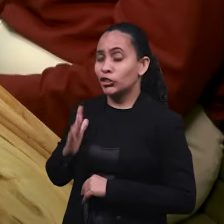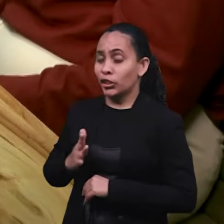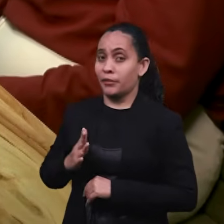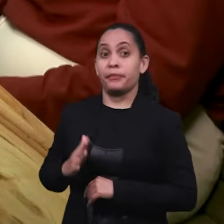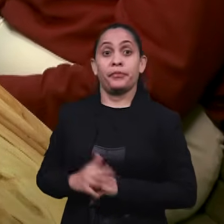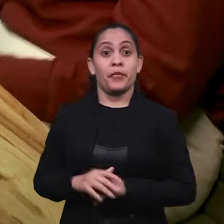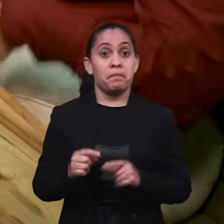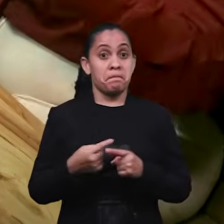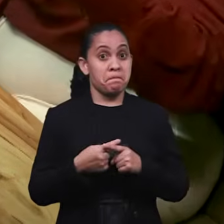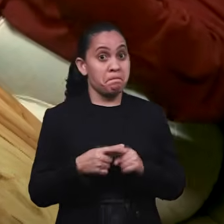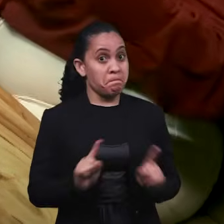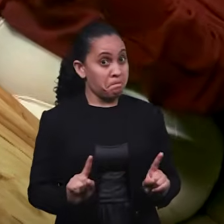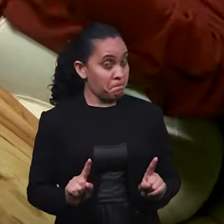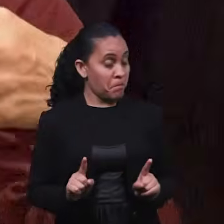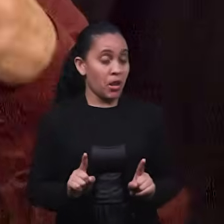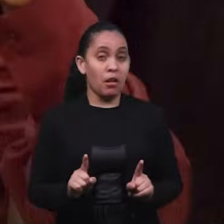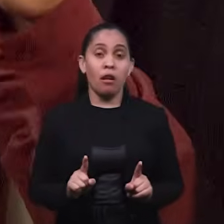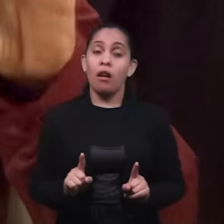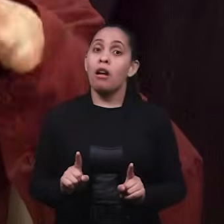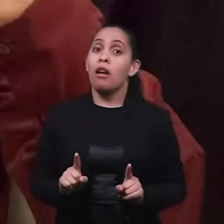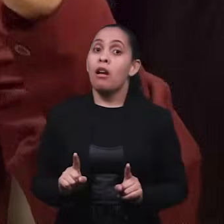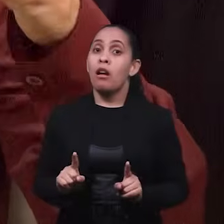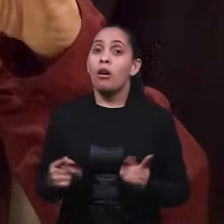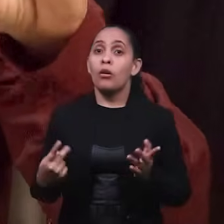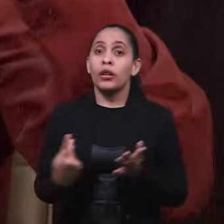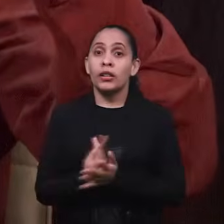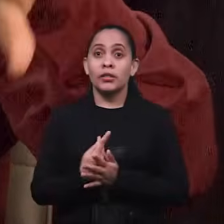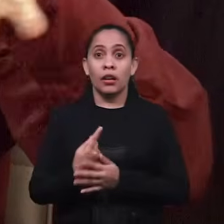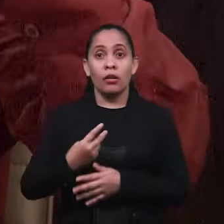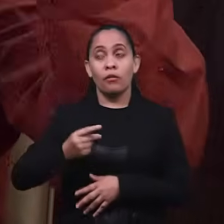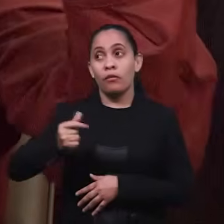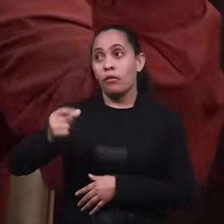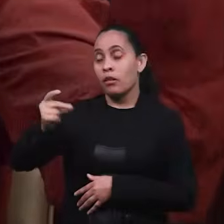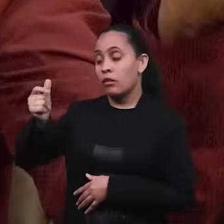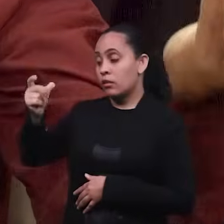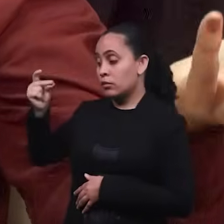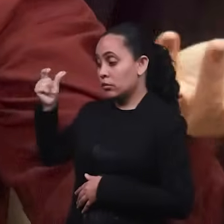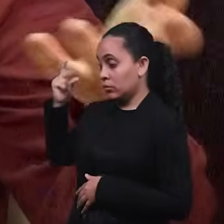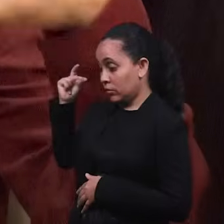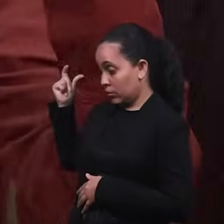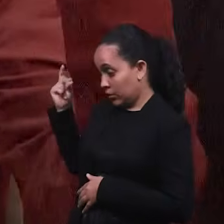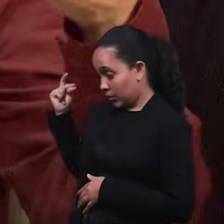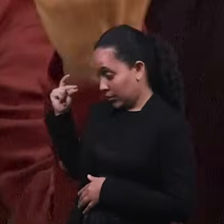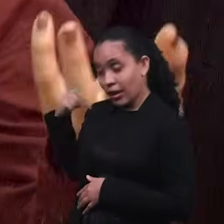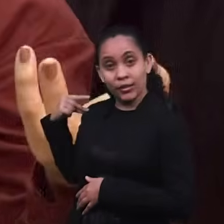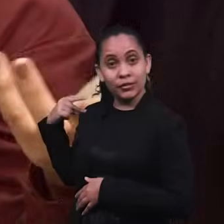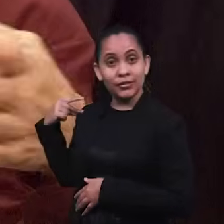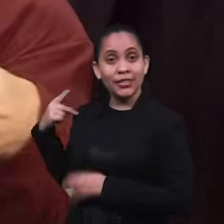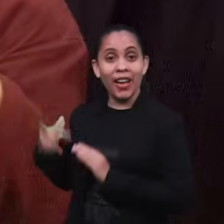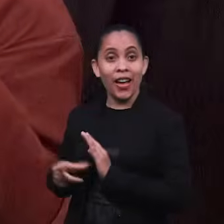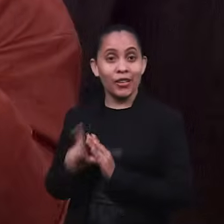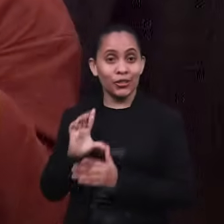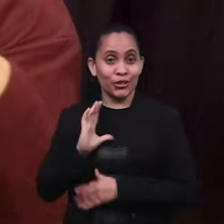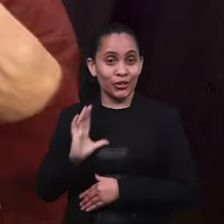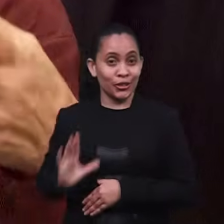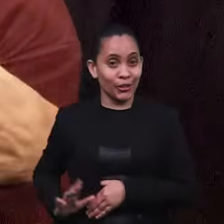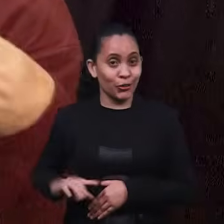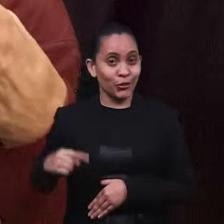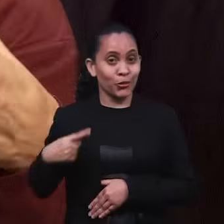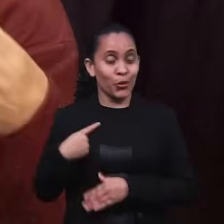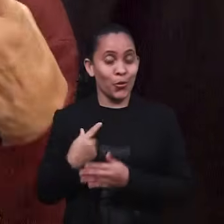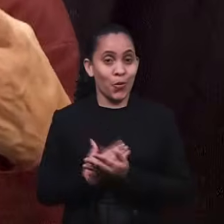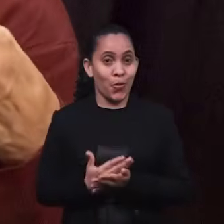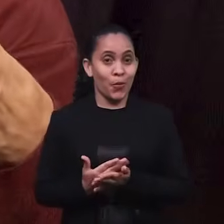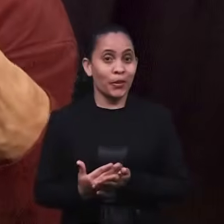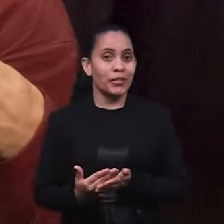bem que a kombucha, apesar de ser, né? Como eu falei, né? Tem muitos anos atrás já, né? 220 anos antes de Cristo, a gente começou